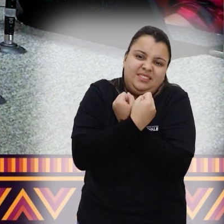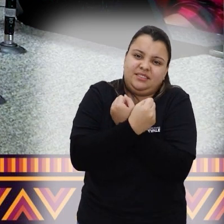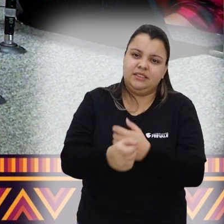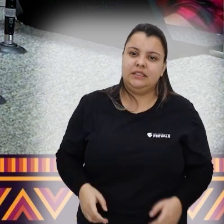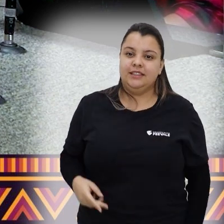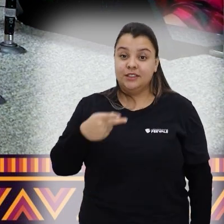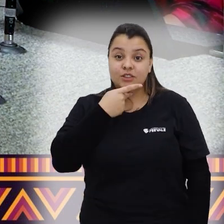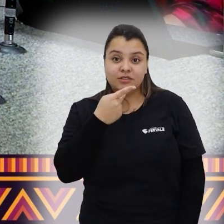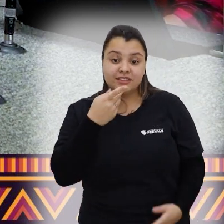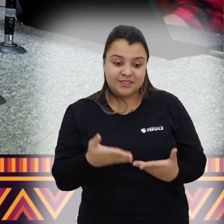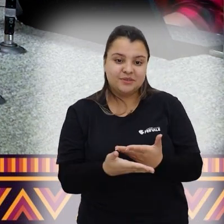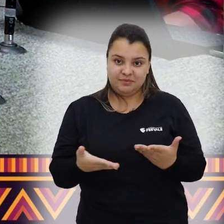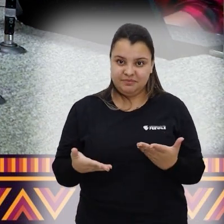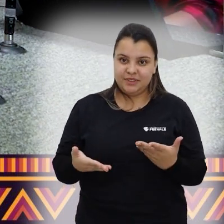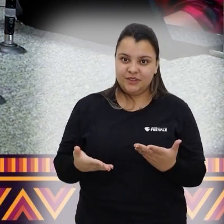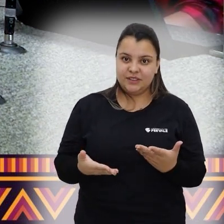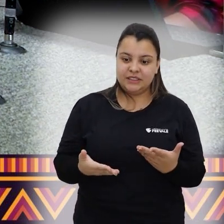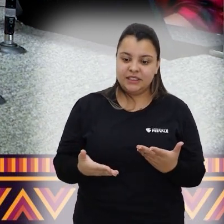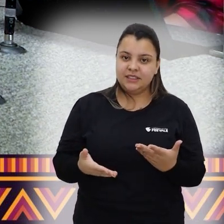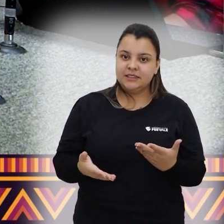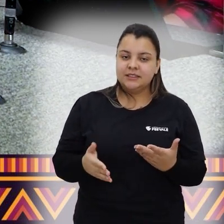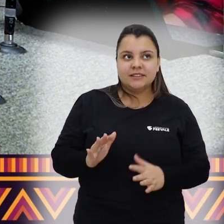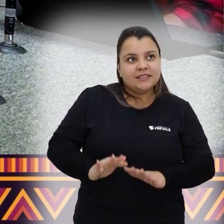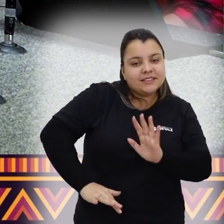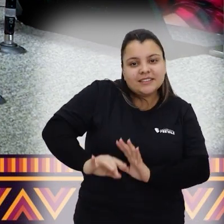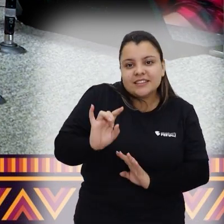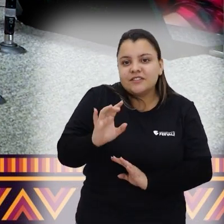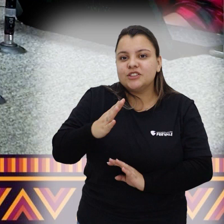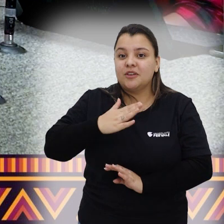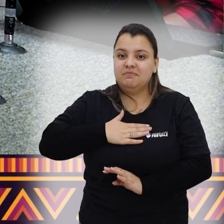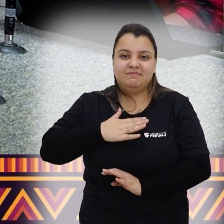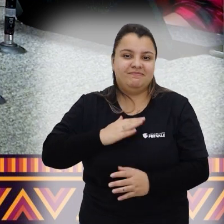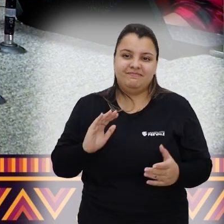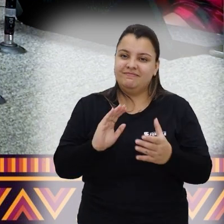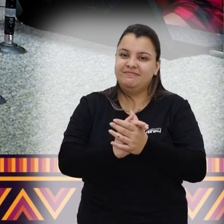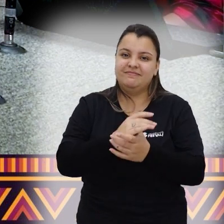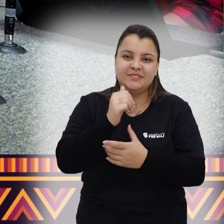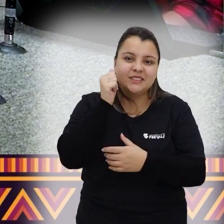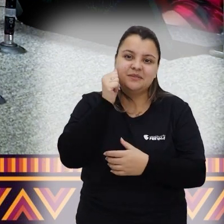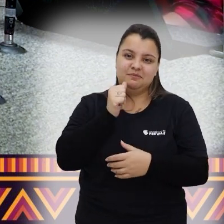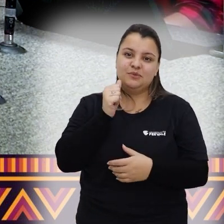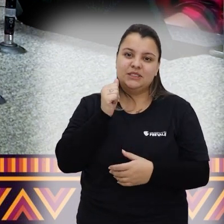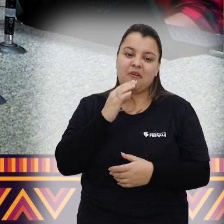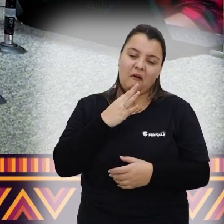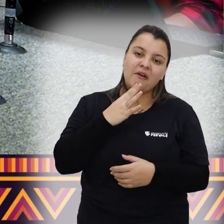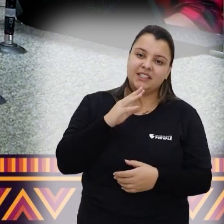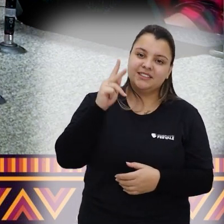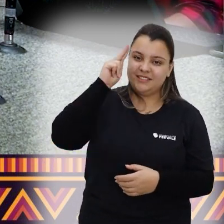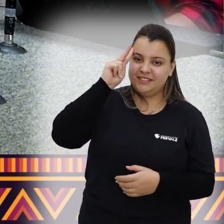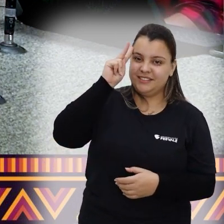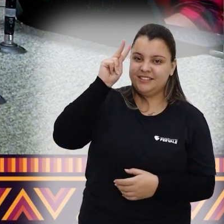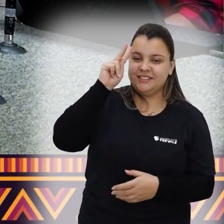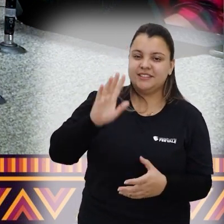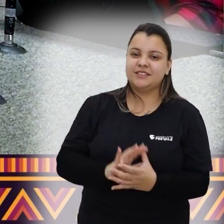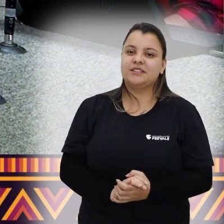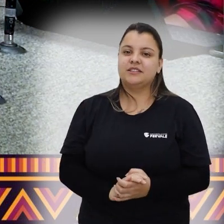estou falando para vocês, que é uma coisa, talvez, que só a Gruchenska, que é a minha esposa, conheça essa história, assim, da Leda, que